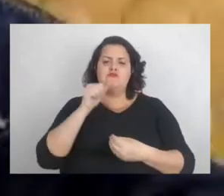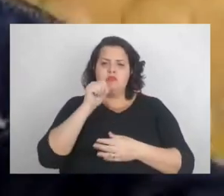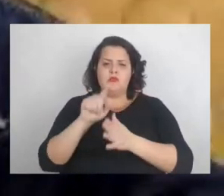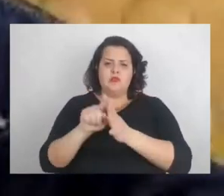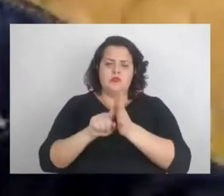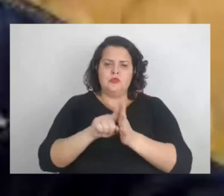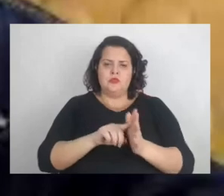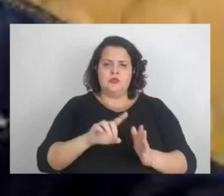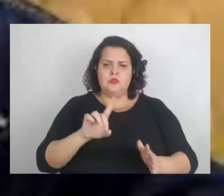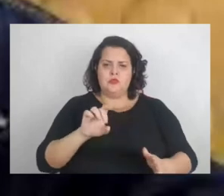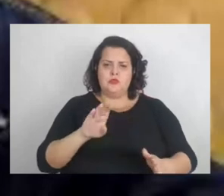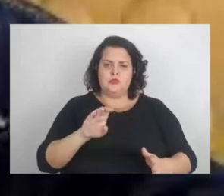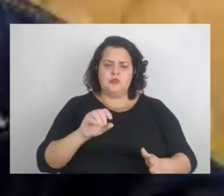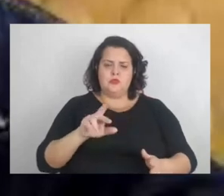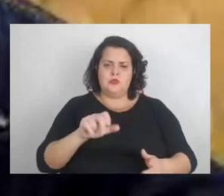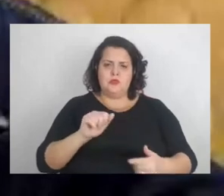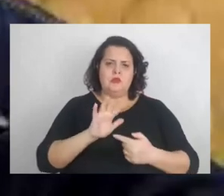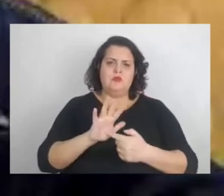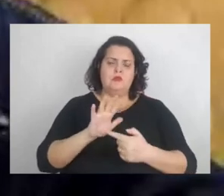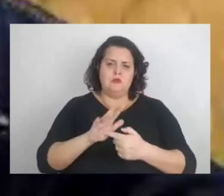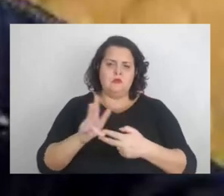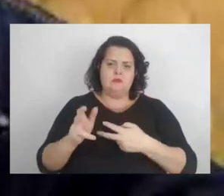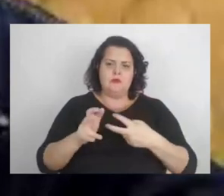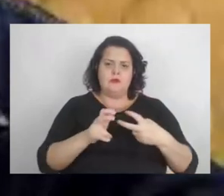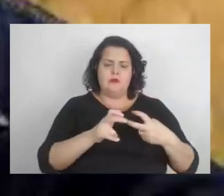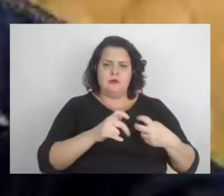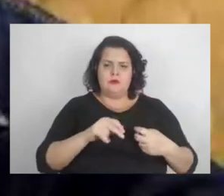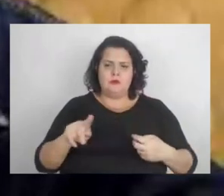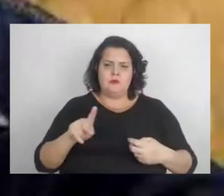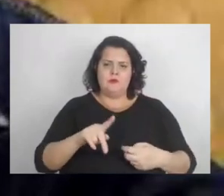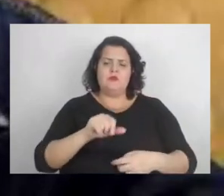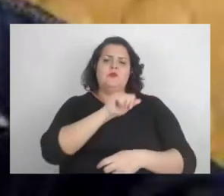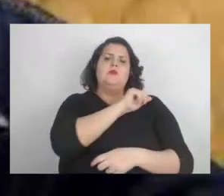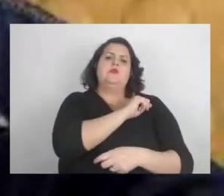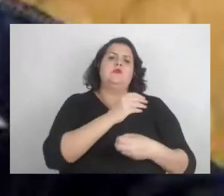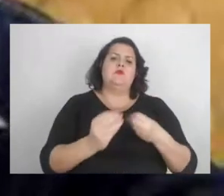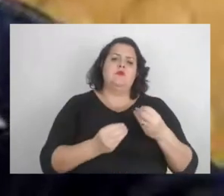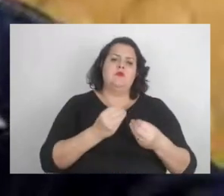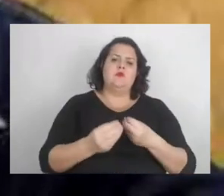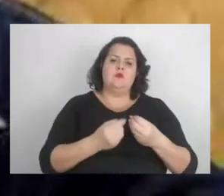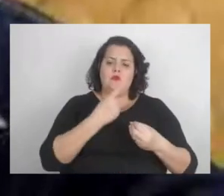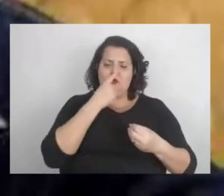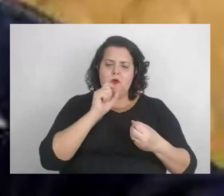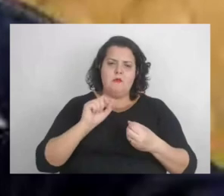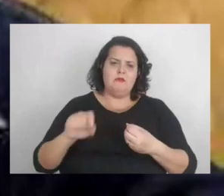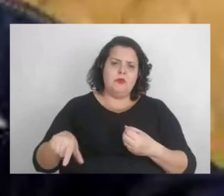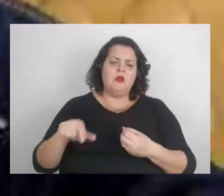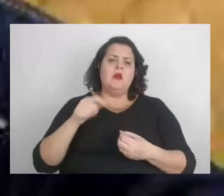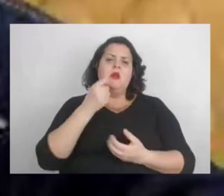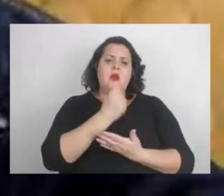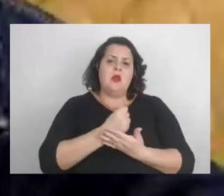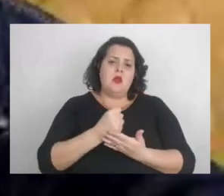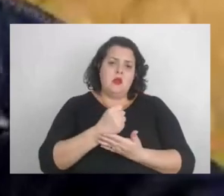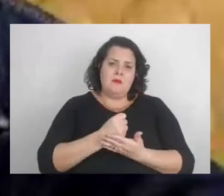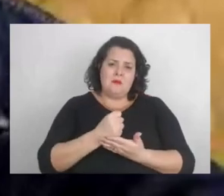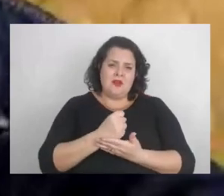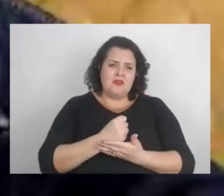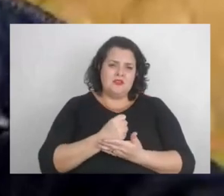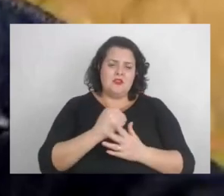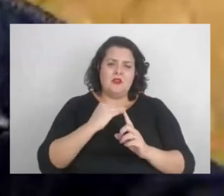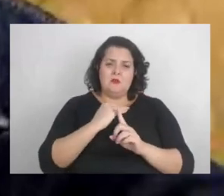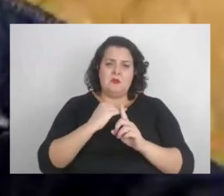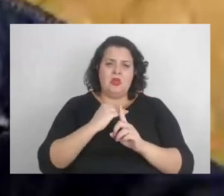professores e alunos, tanto do ISS como sobre o descarte de fármacos. E menos da metade dos